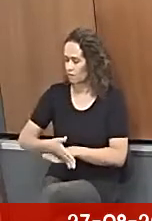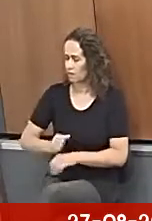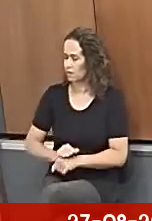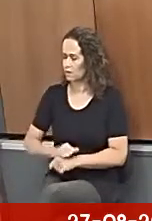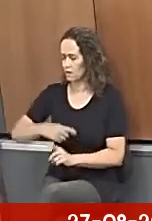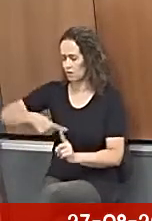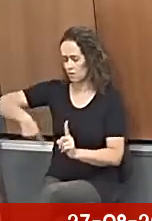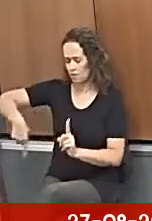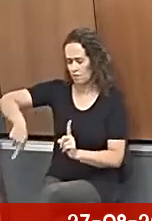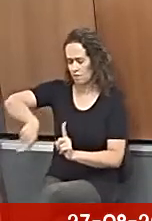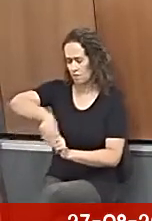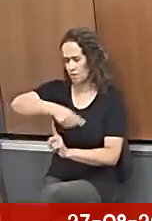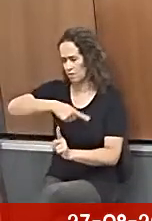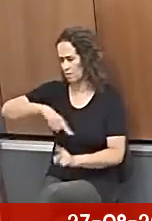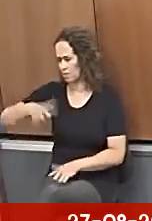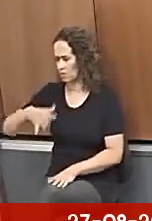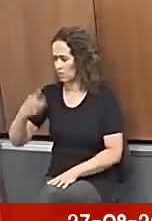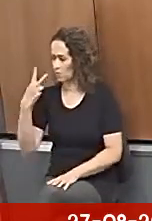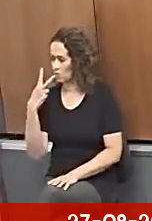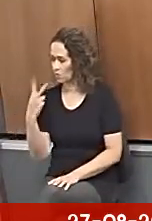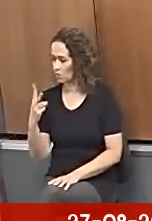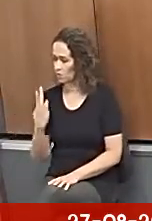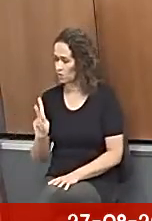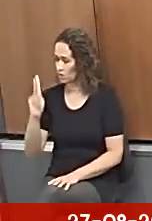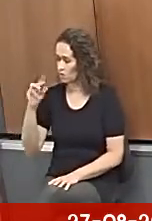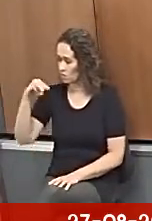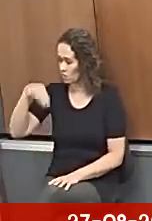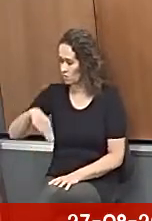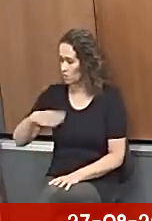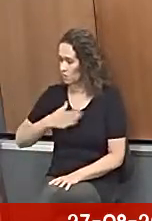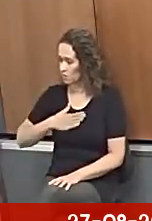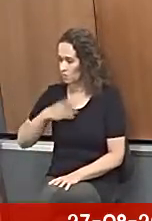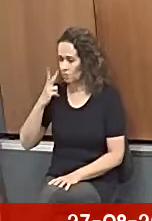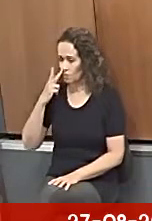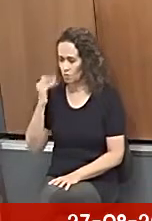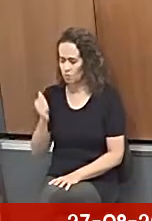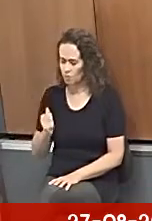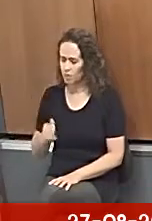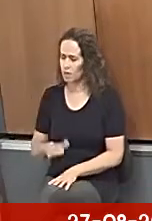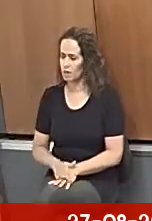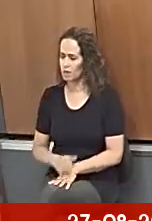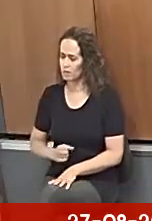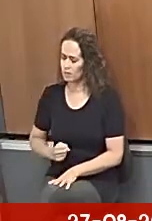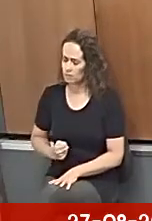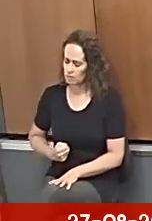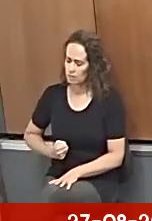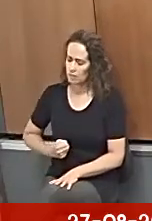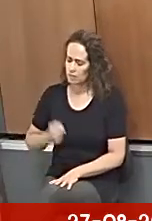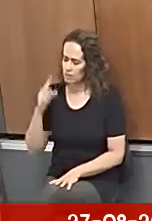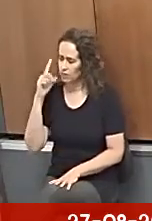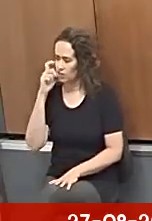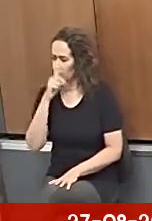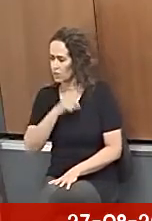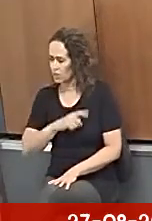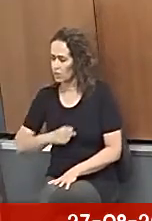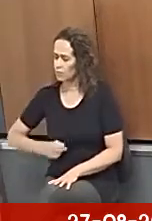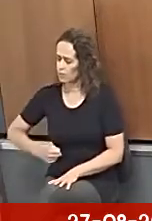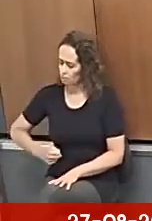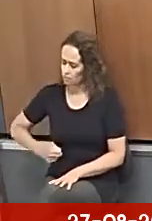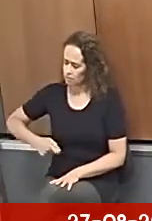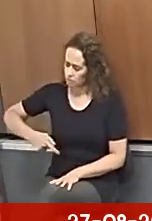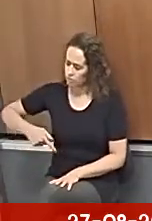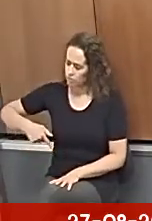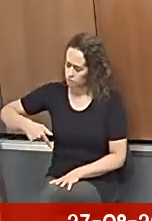dois quilômetros com meu pai se arrastando e eu fui filmando gravando indignado ele sequer